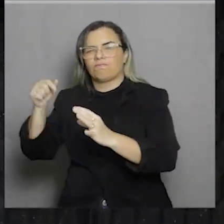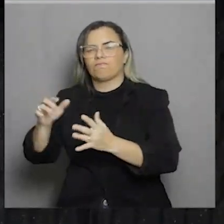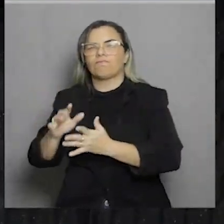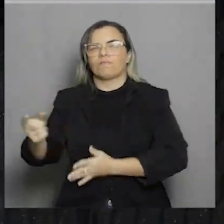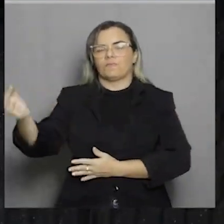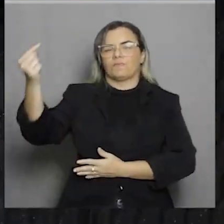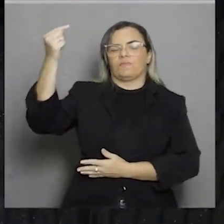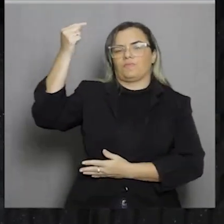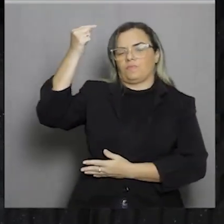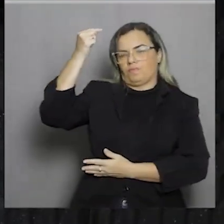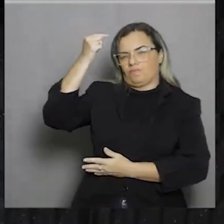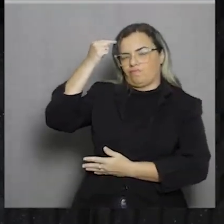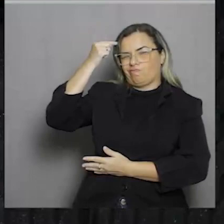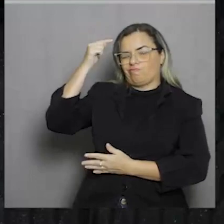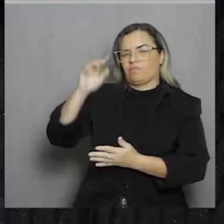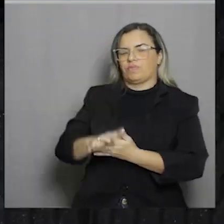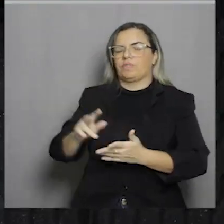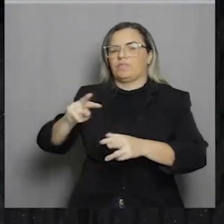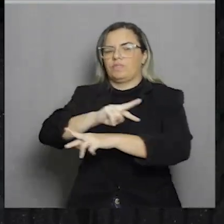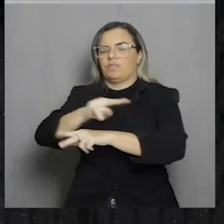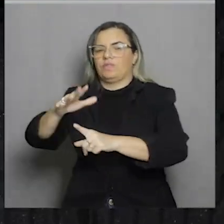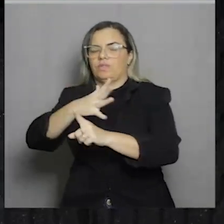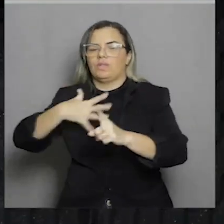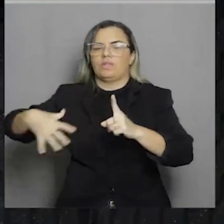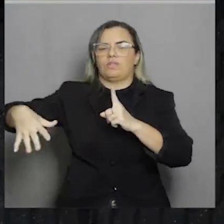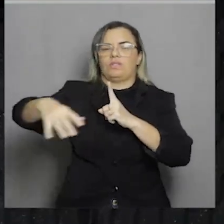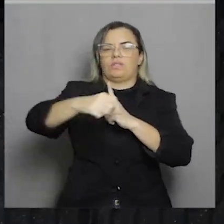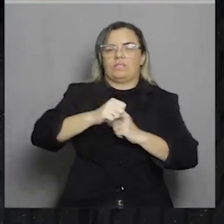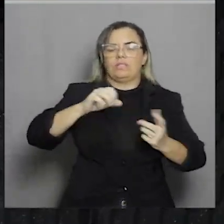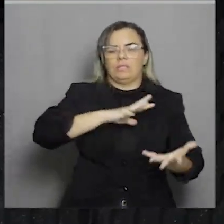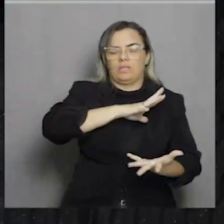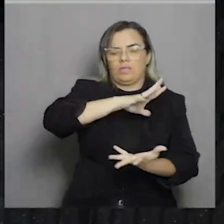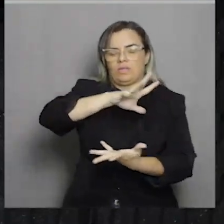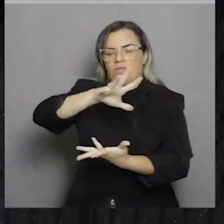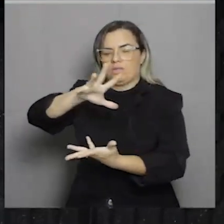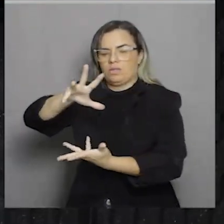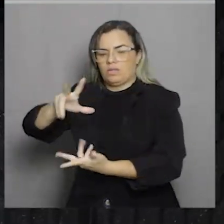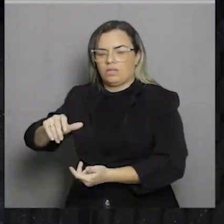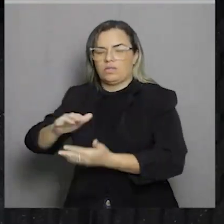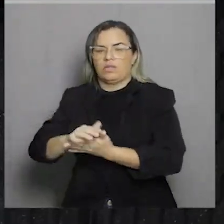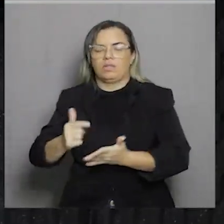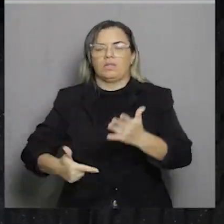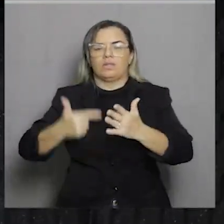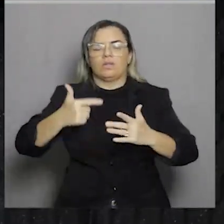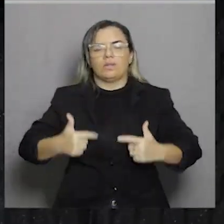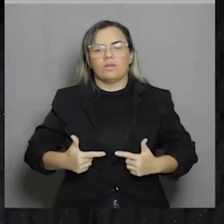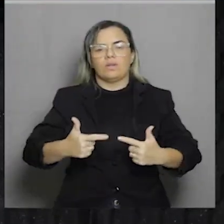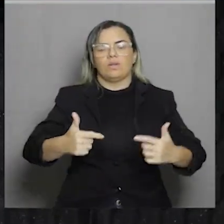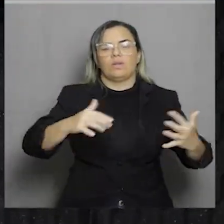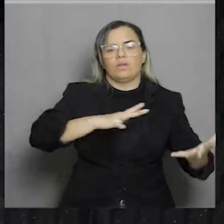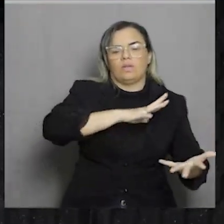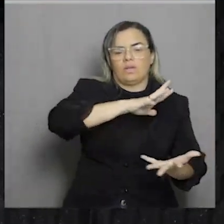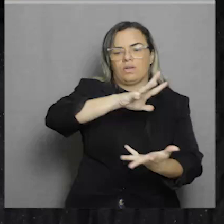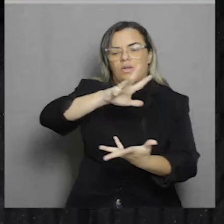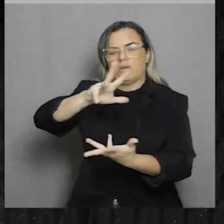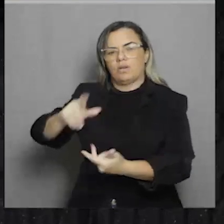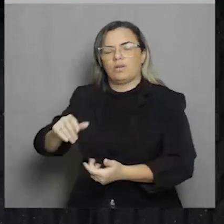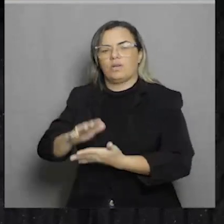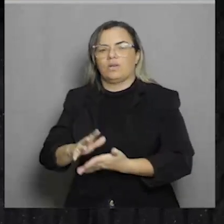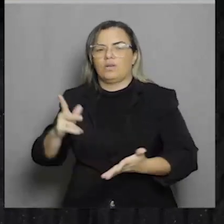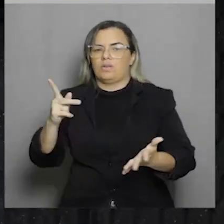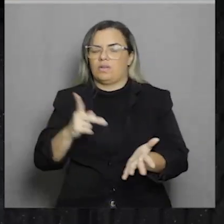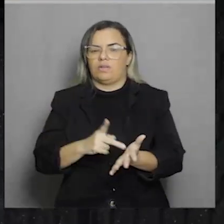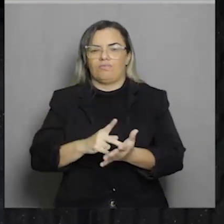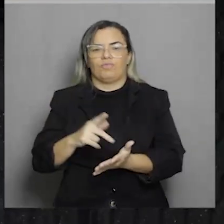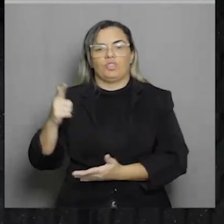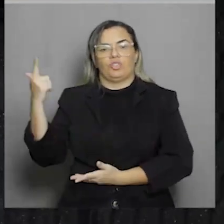imaginário de muitos na sociedade mundial por conta da Segunda Guerra Mundial. A Segunda Guerra Mundial é uma verdadeira aula de